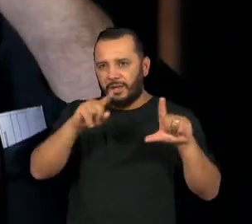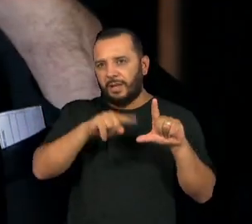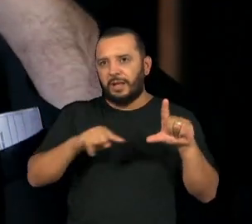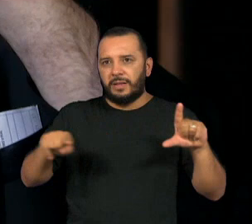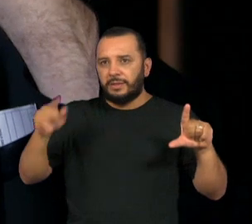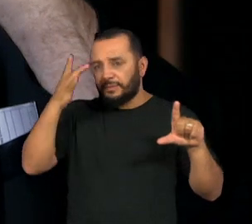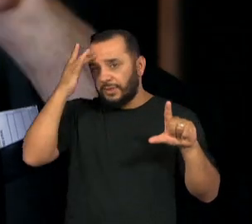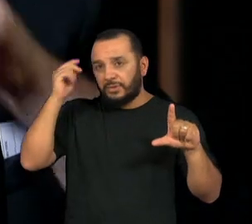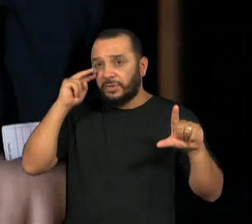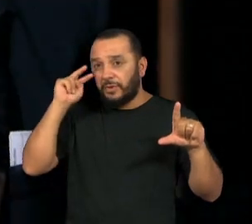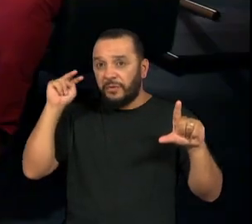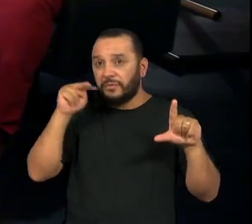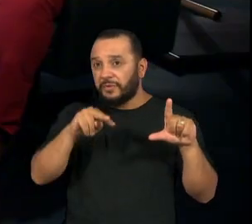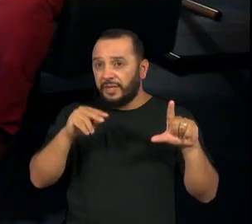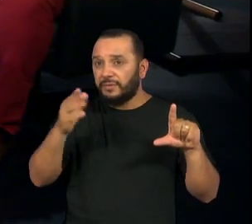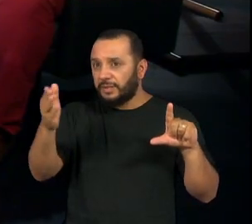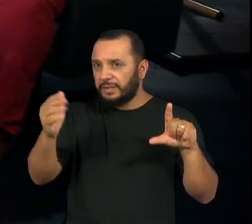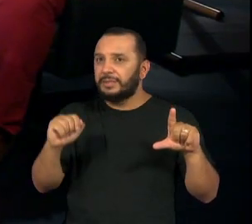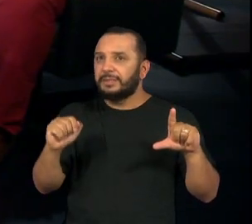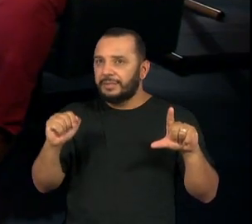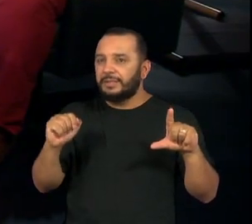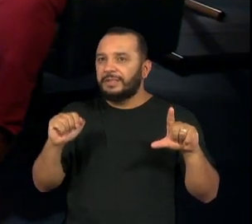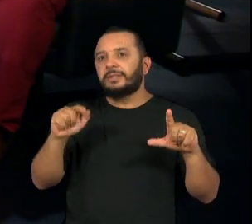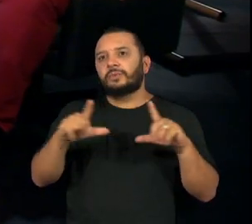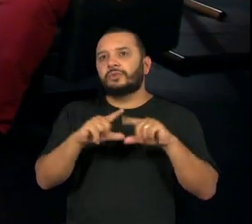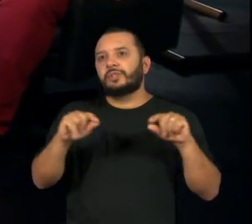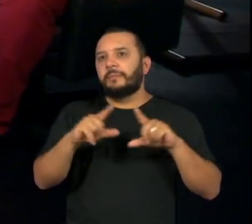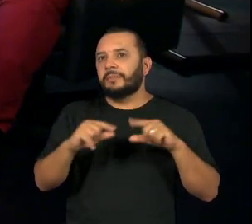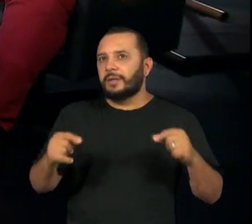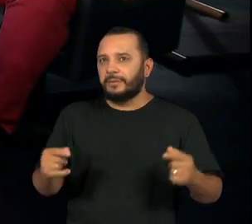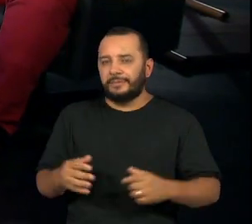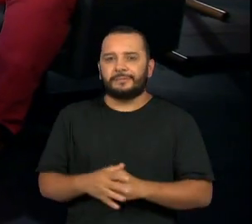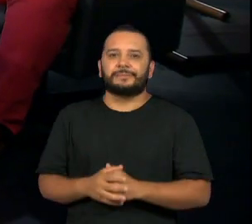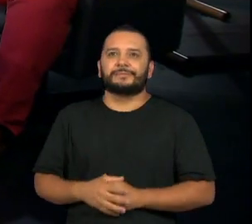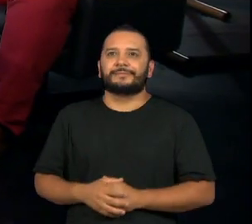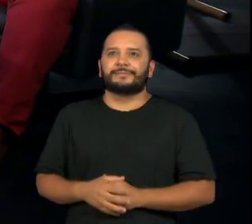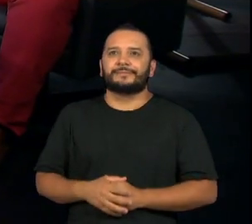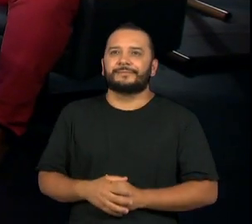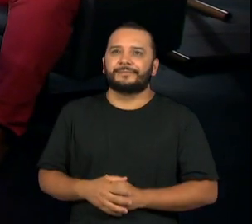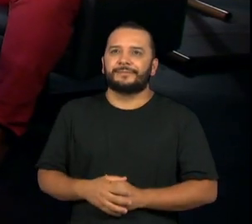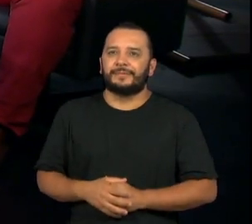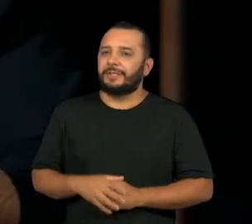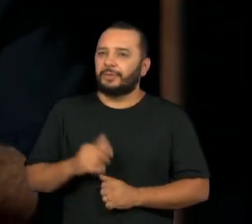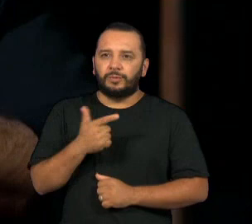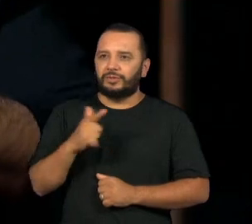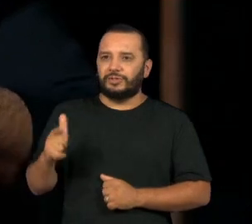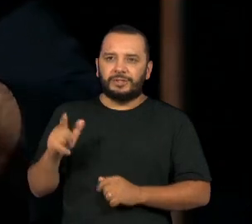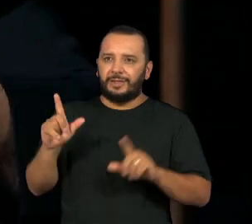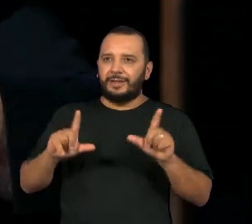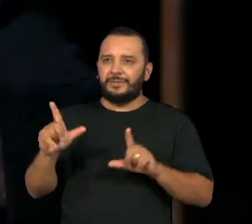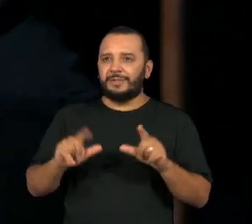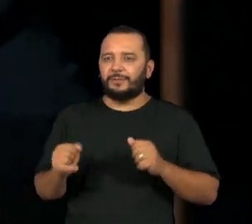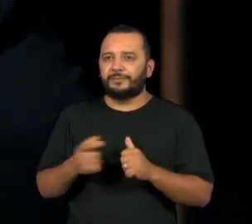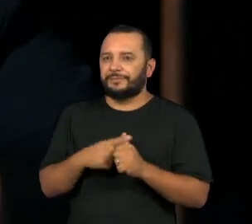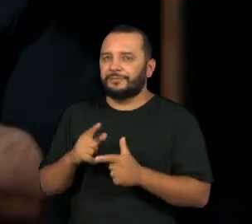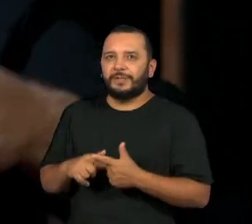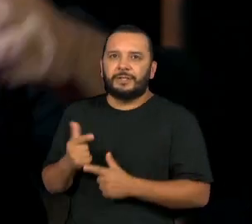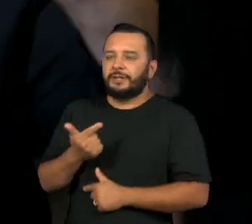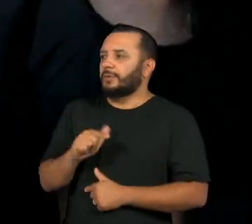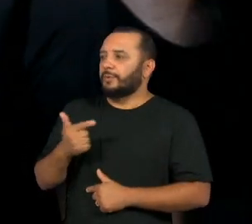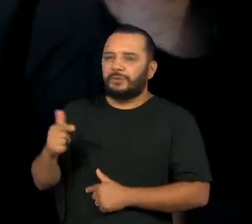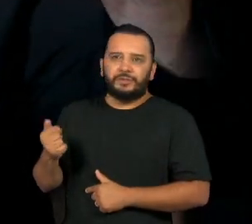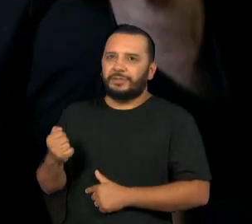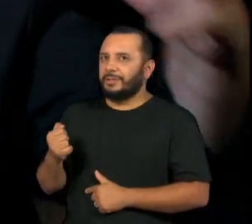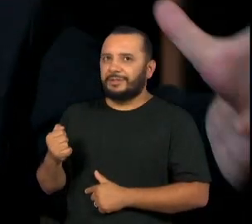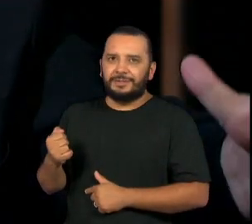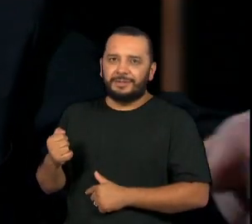poder me ver no Japão. Longe, Mano, não existia TV, não existia nem